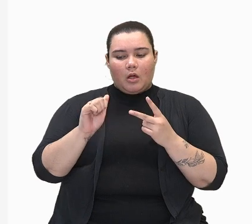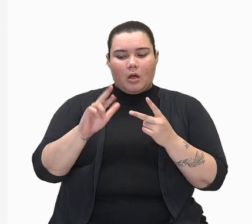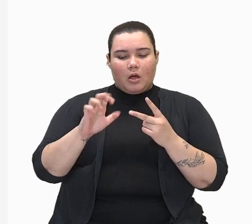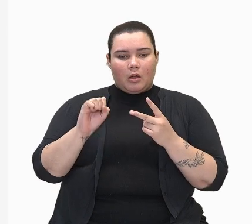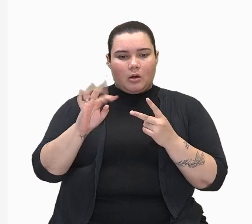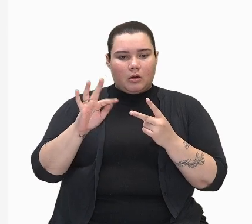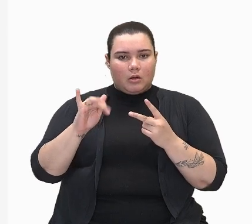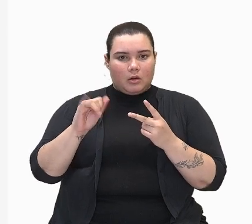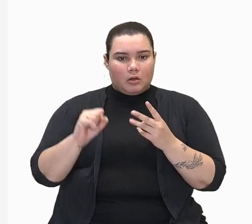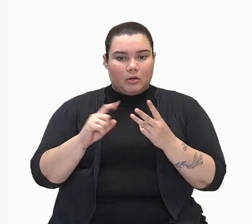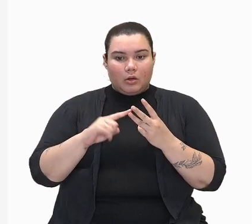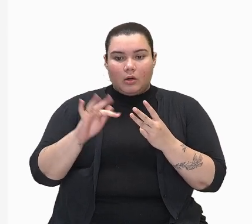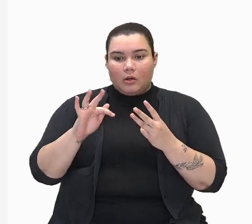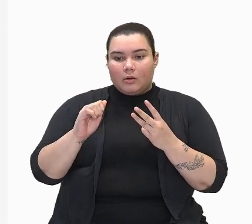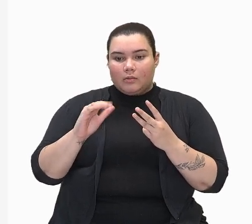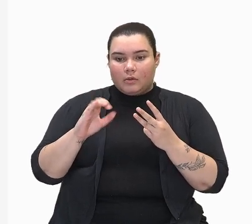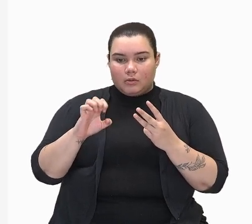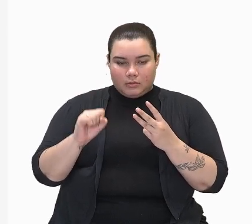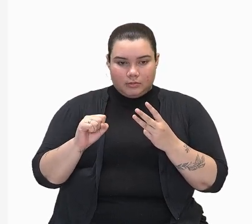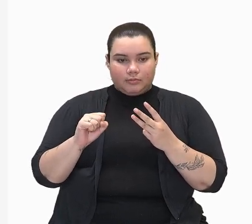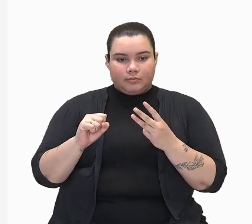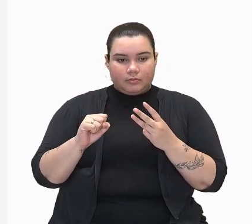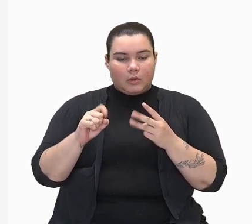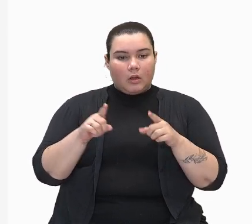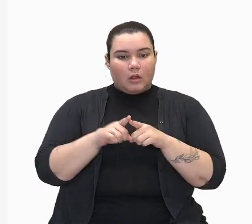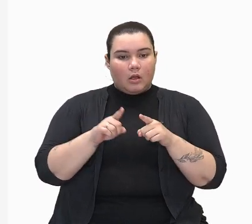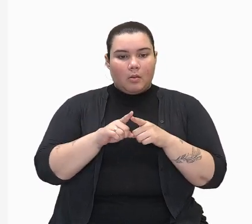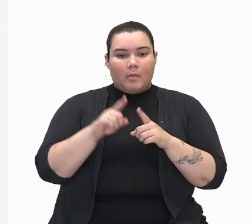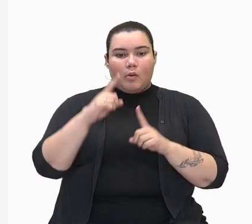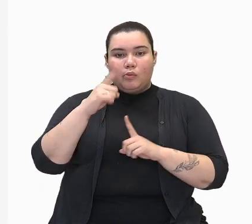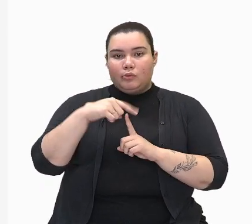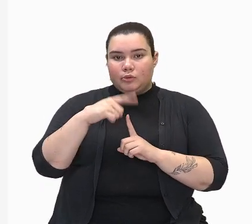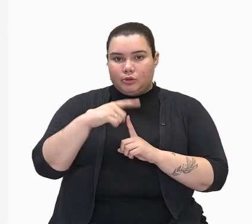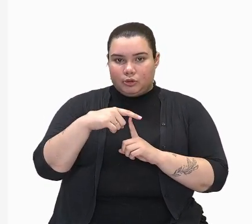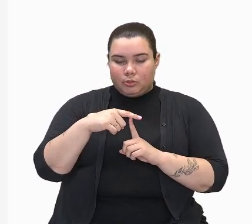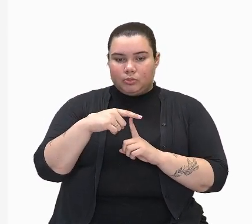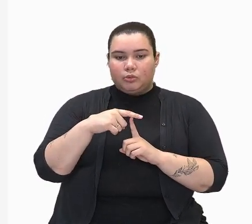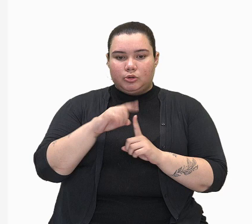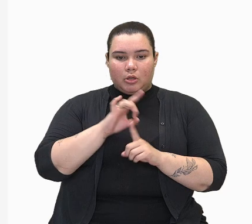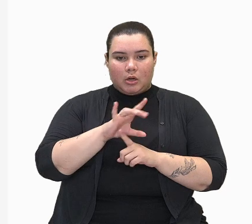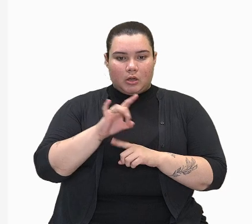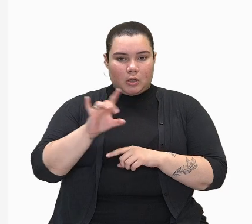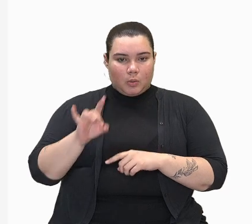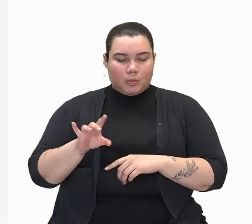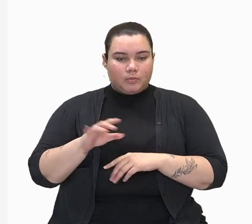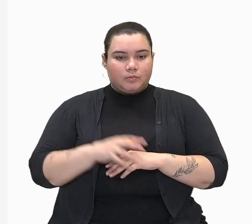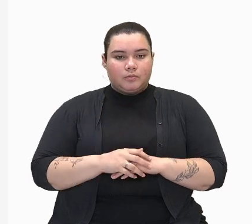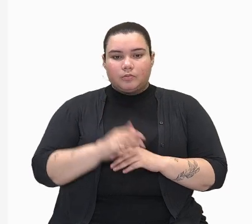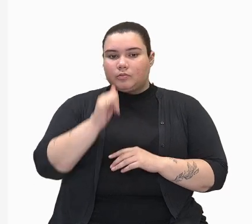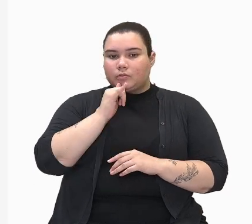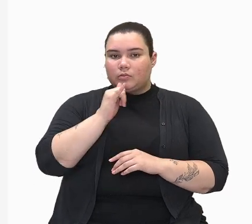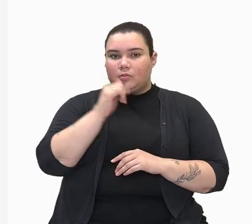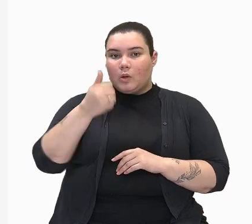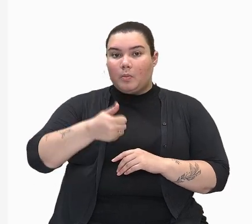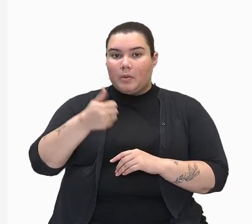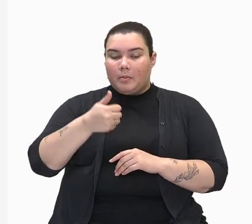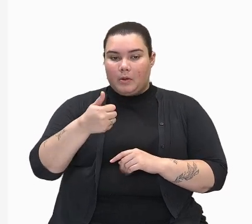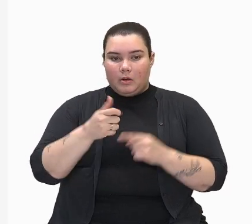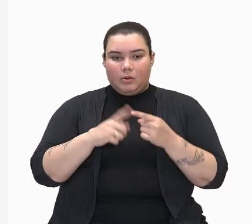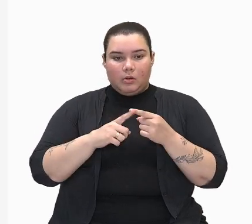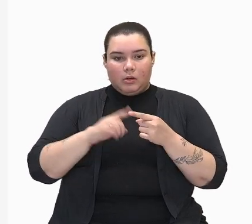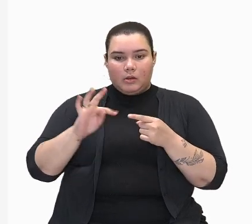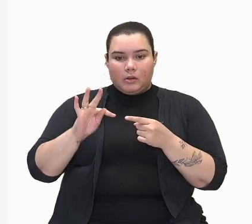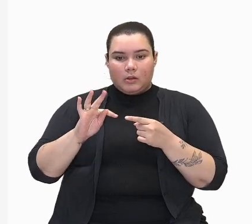E também a forma de cada face. Por exemplo, vamos começar então aí com o tetraedro, né, a